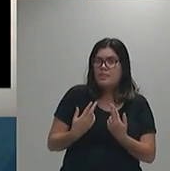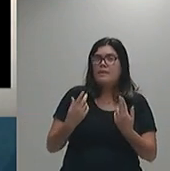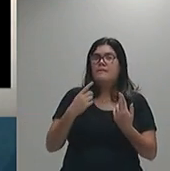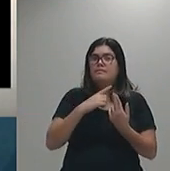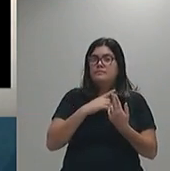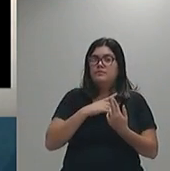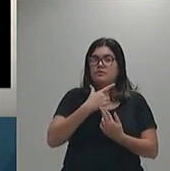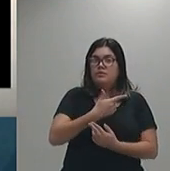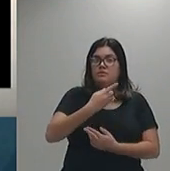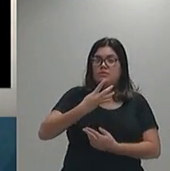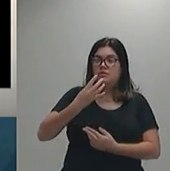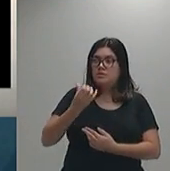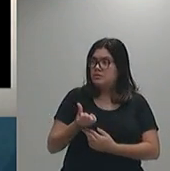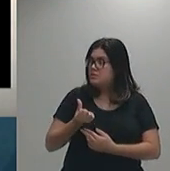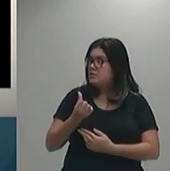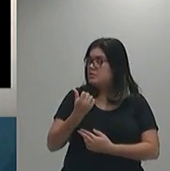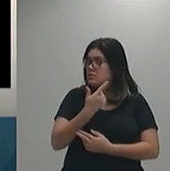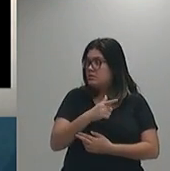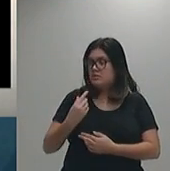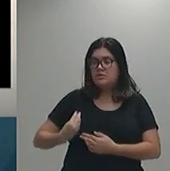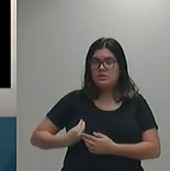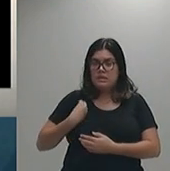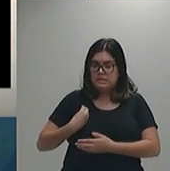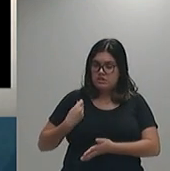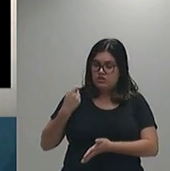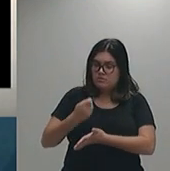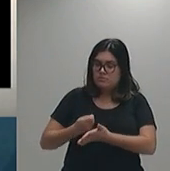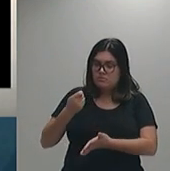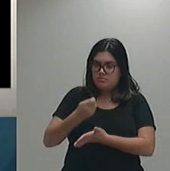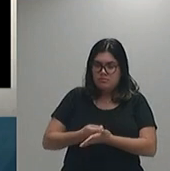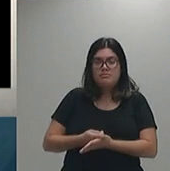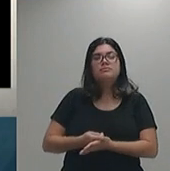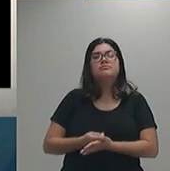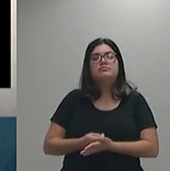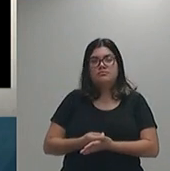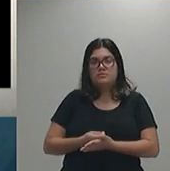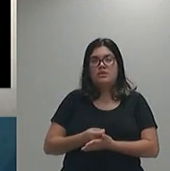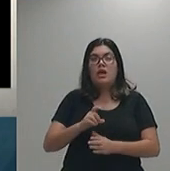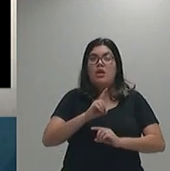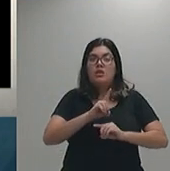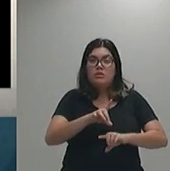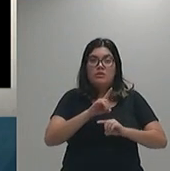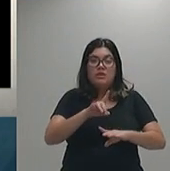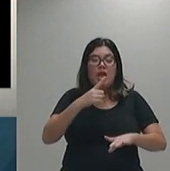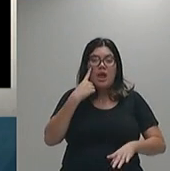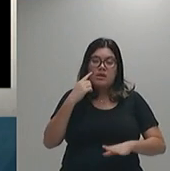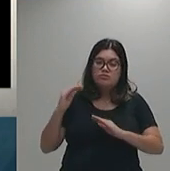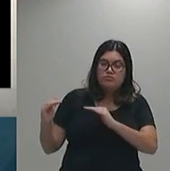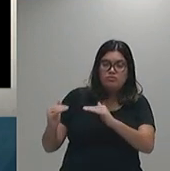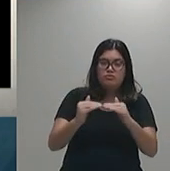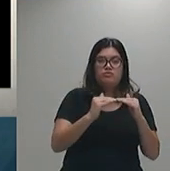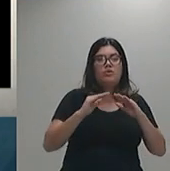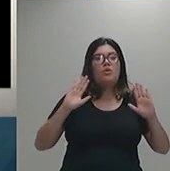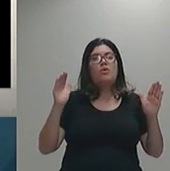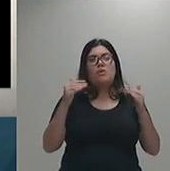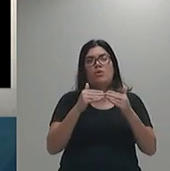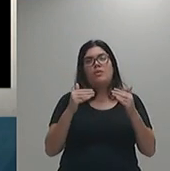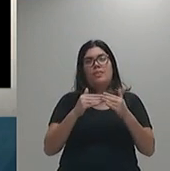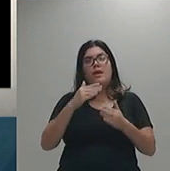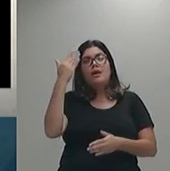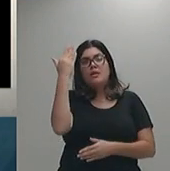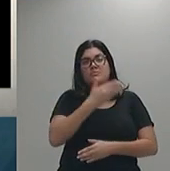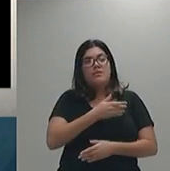existe tal exigência e a doutrina É unânime nesse ponto a prova de que não precisa de